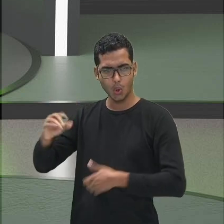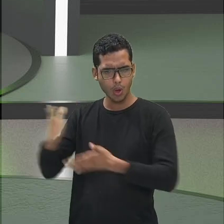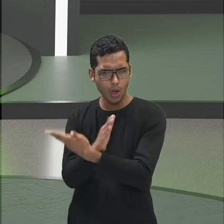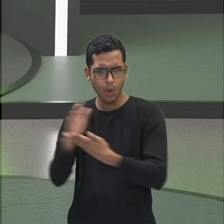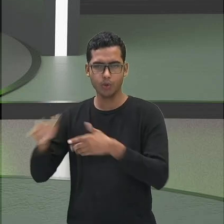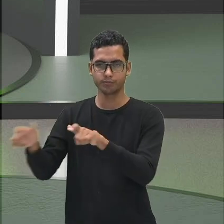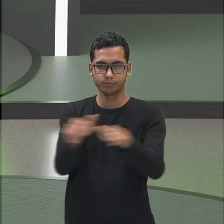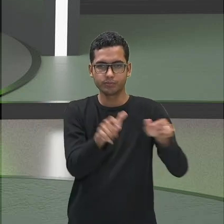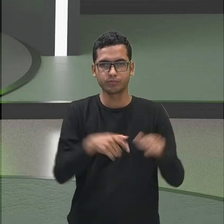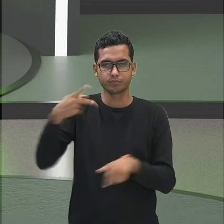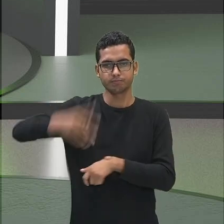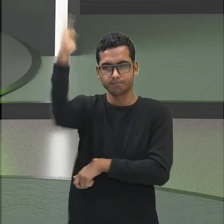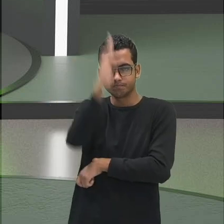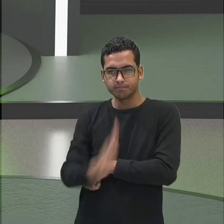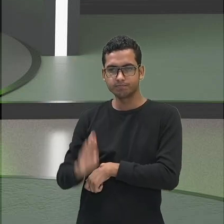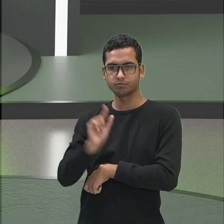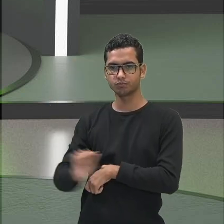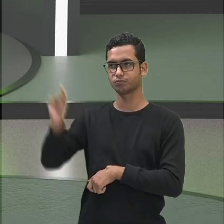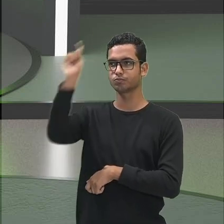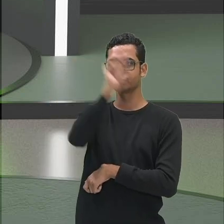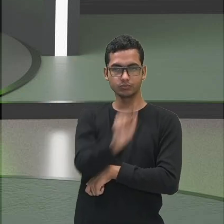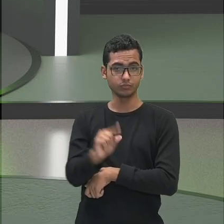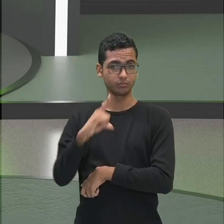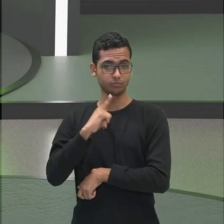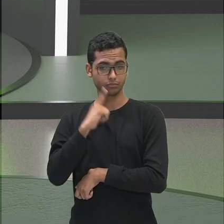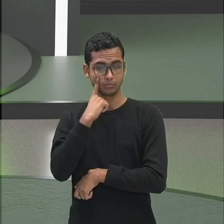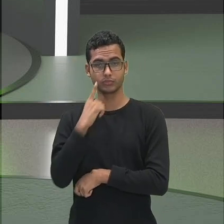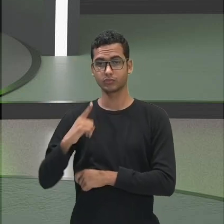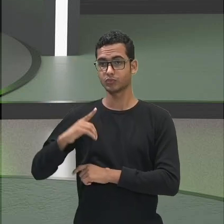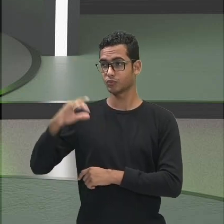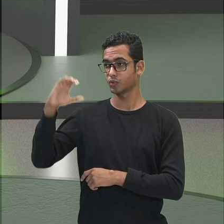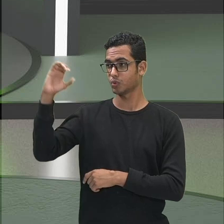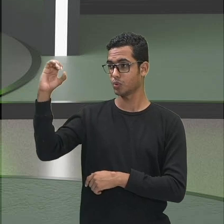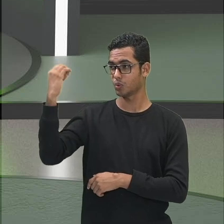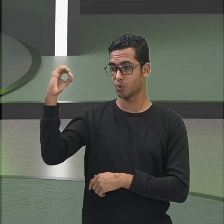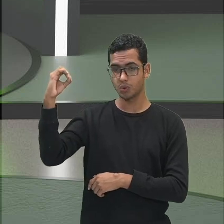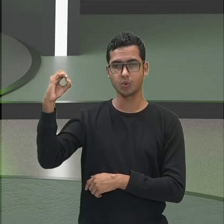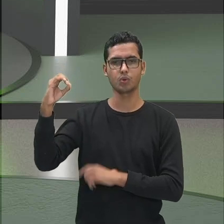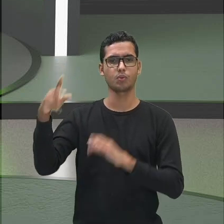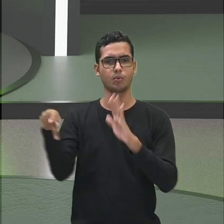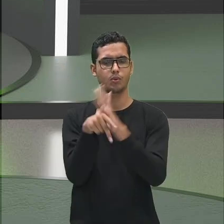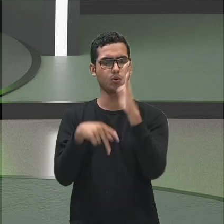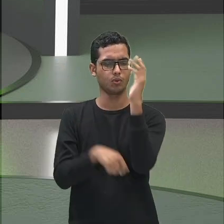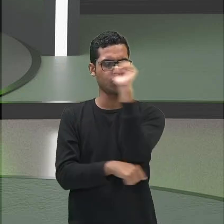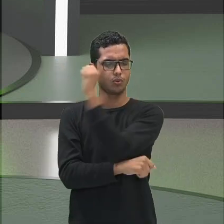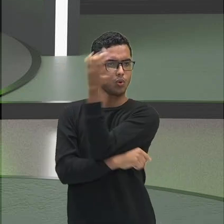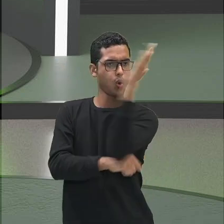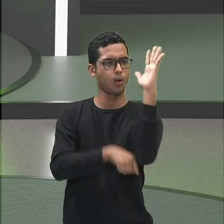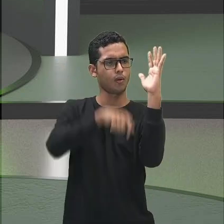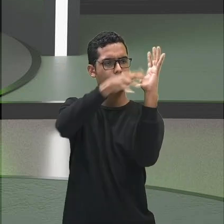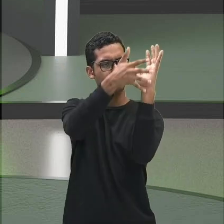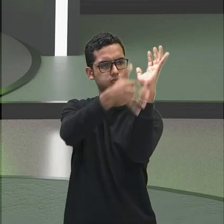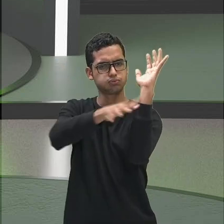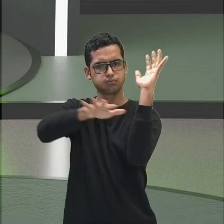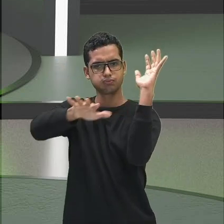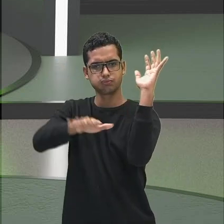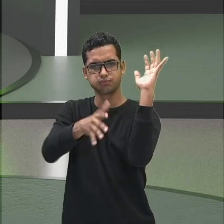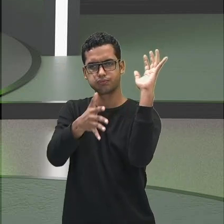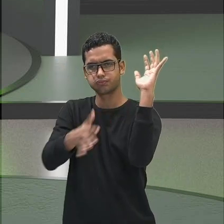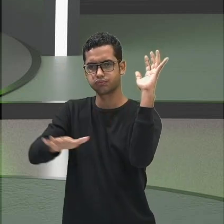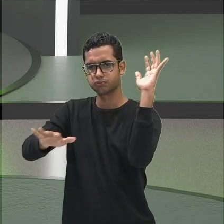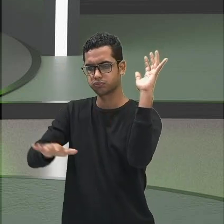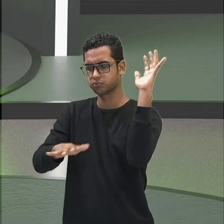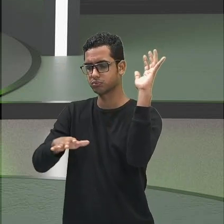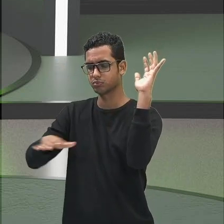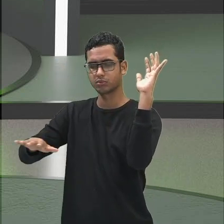cidades tem essa estação do ano, né? E essa estação do ano, ela ocorre